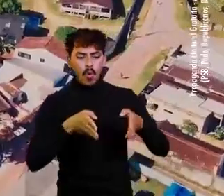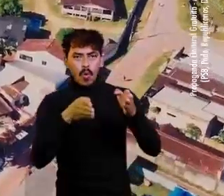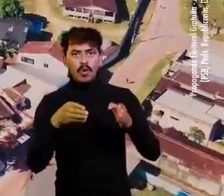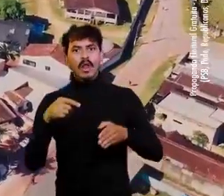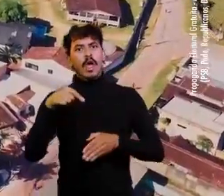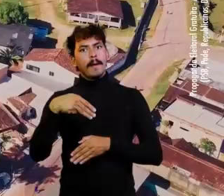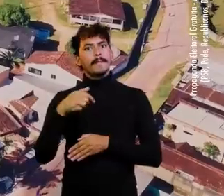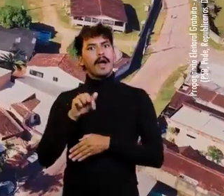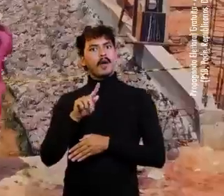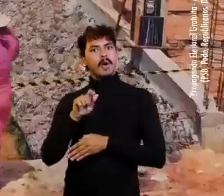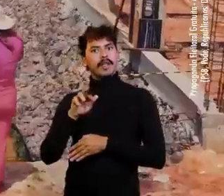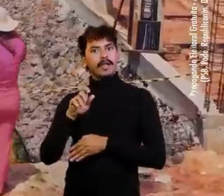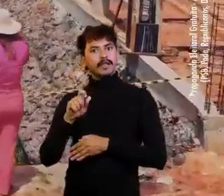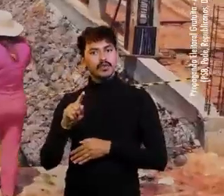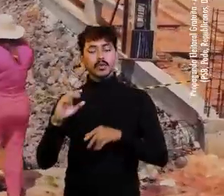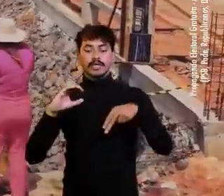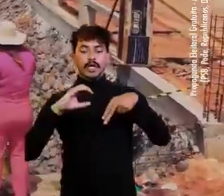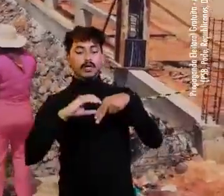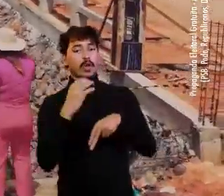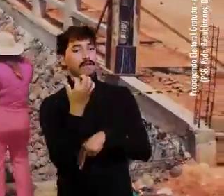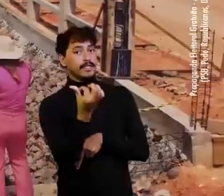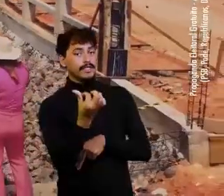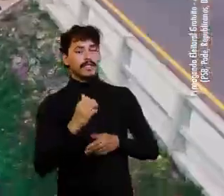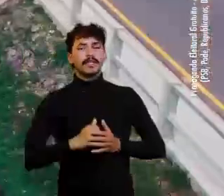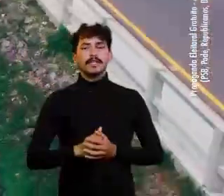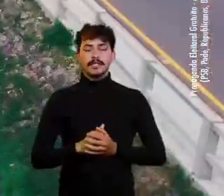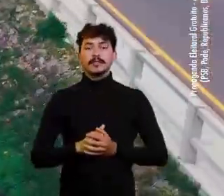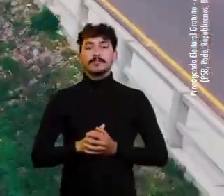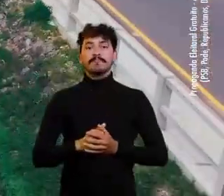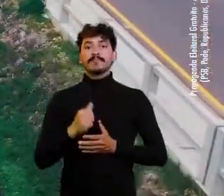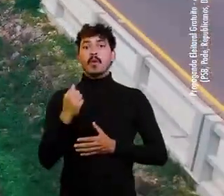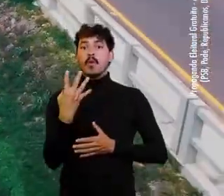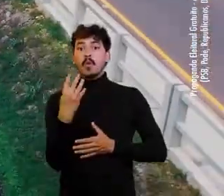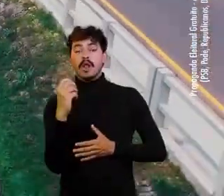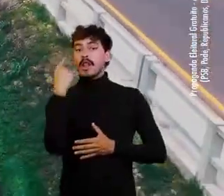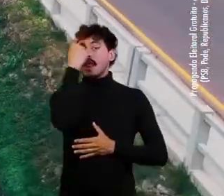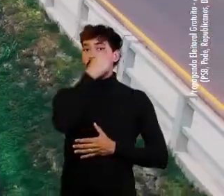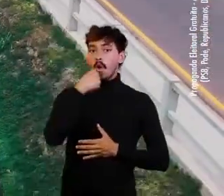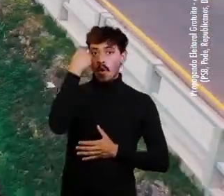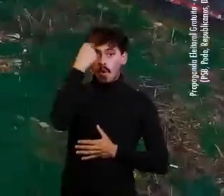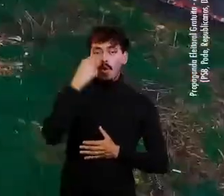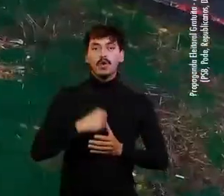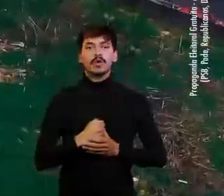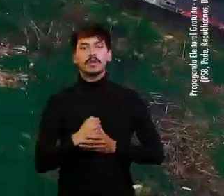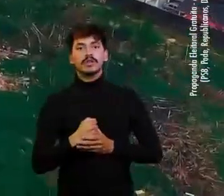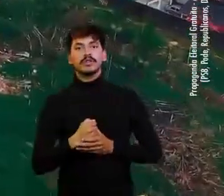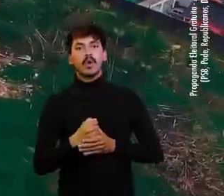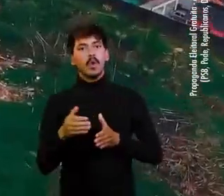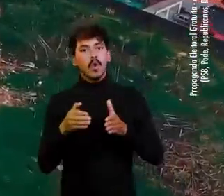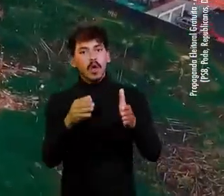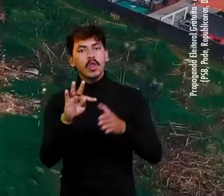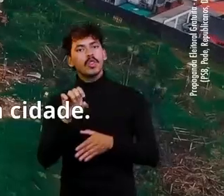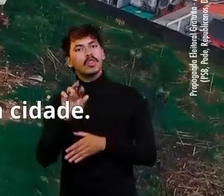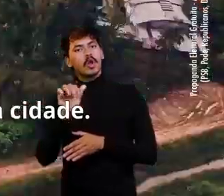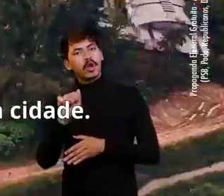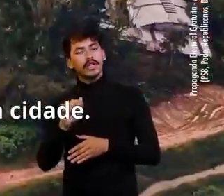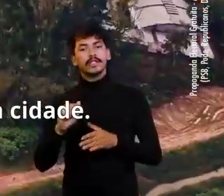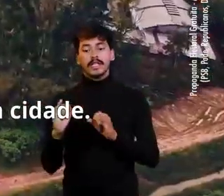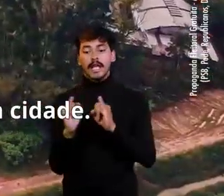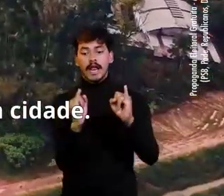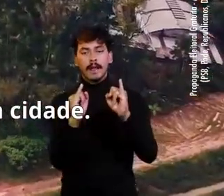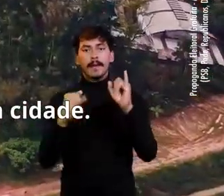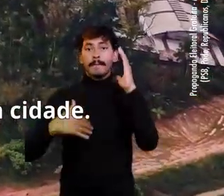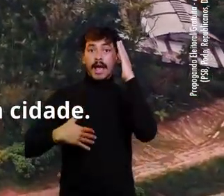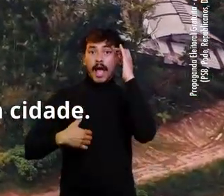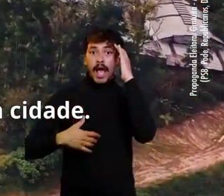aqui, o Maguariaçu, o da Cidade Nova 6, o do 40 Horas, o canal do Toras, Igarapé